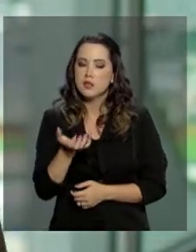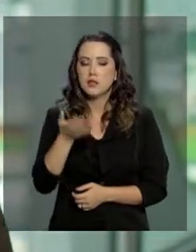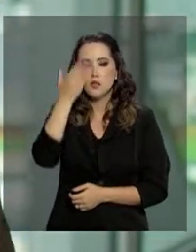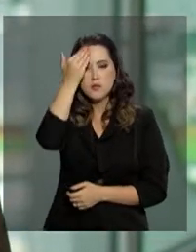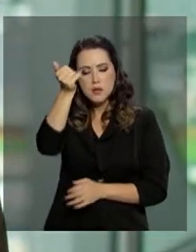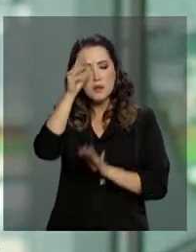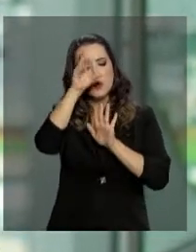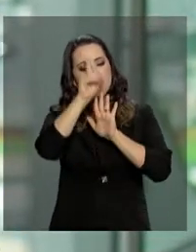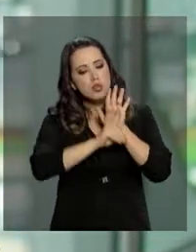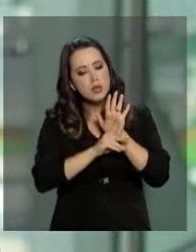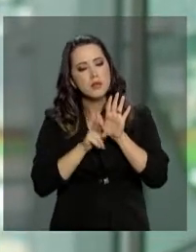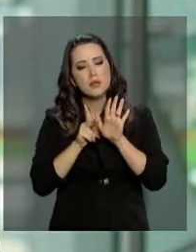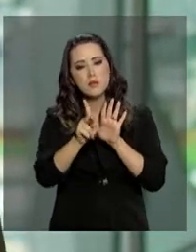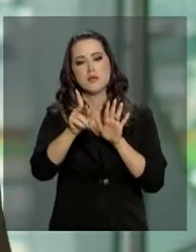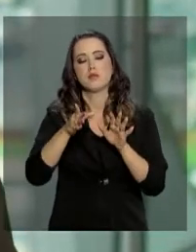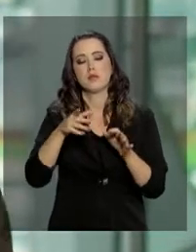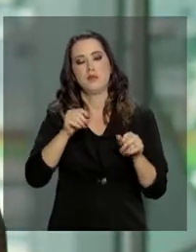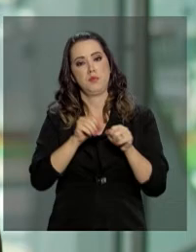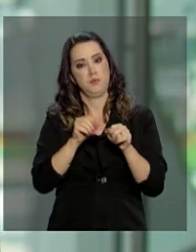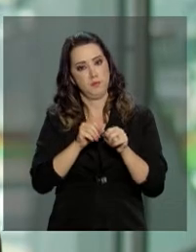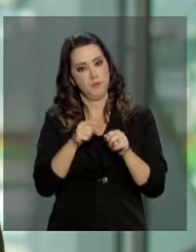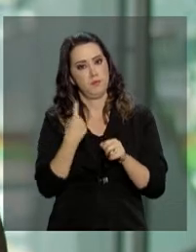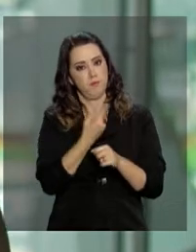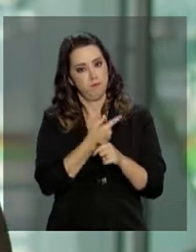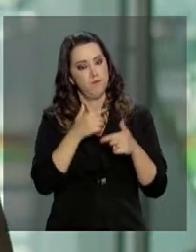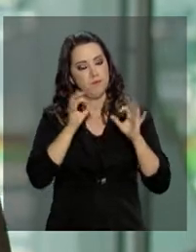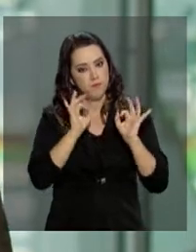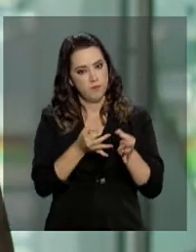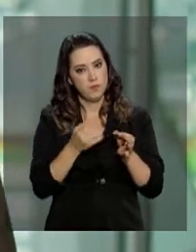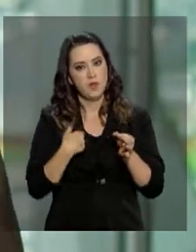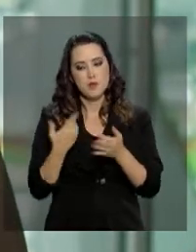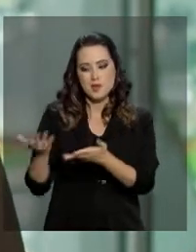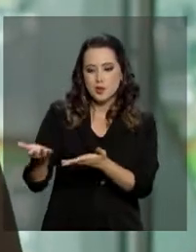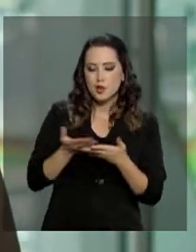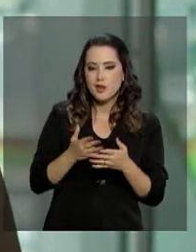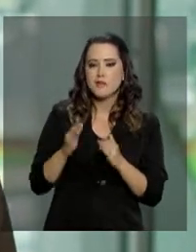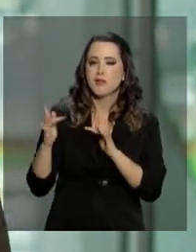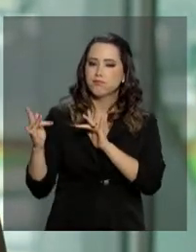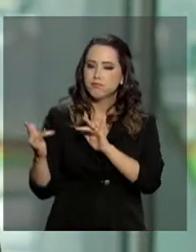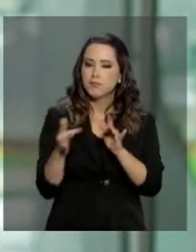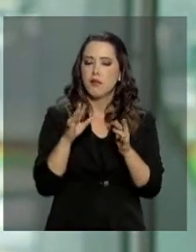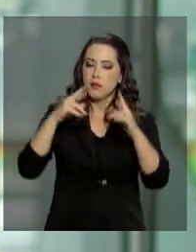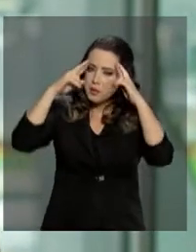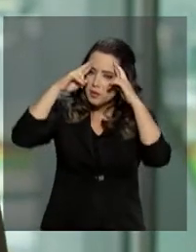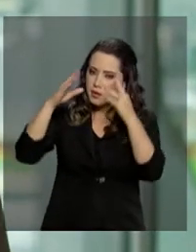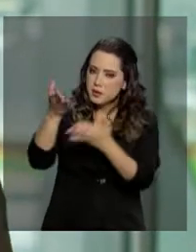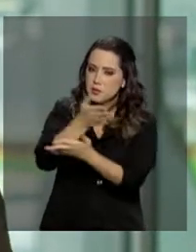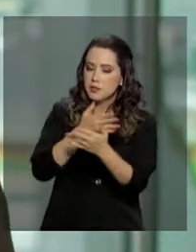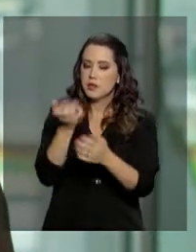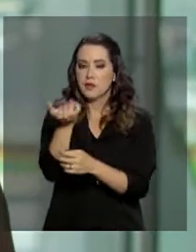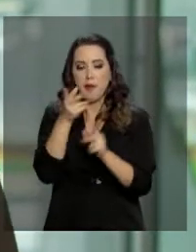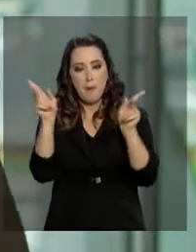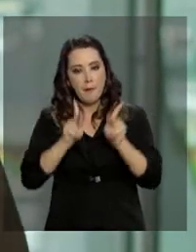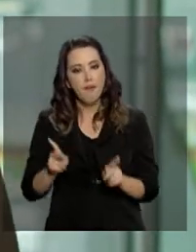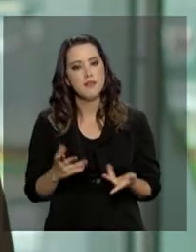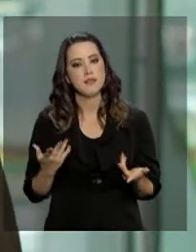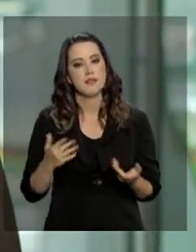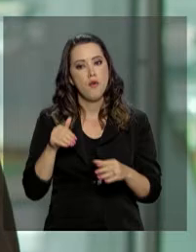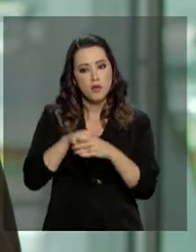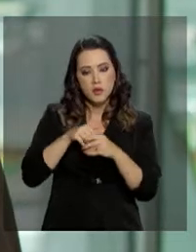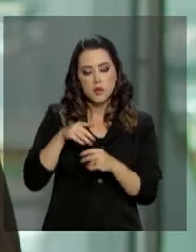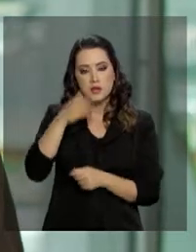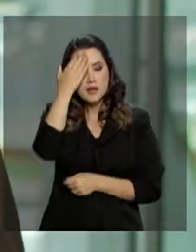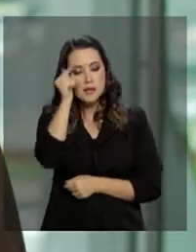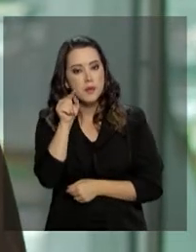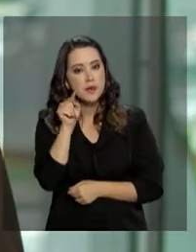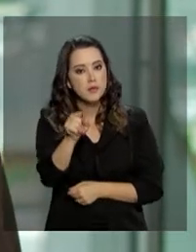dos direitos e deveres. Mas somos acolhedores, tolerantes e defensores da paz. Ao votar, saiba que